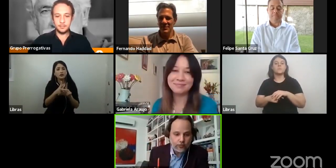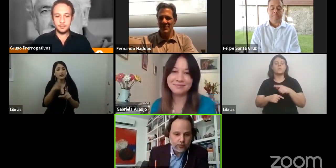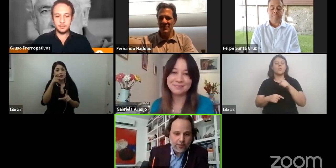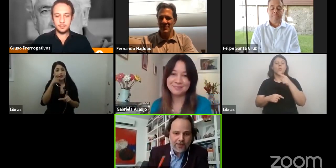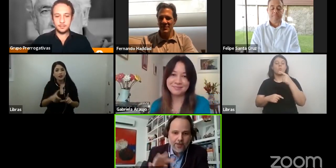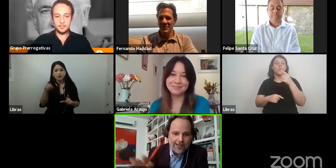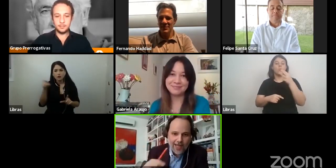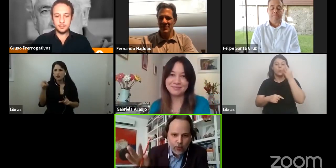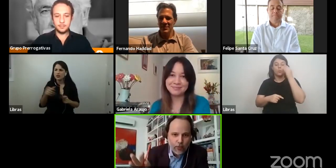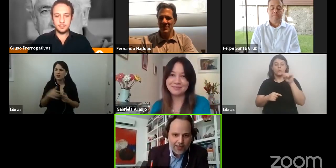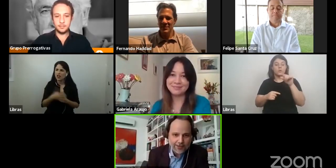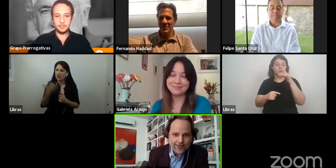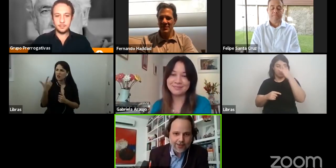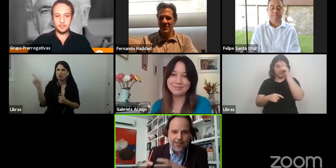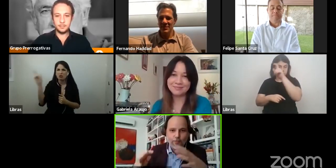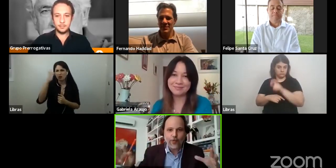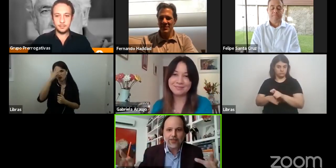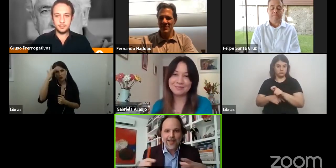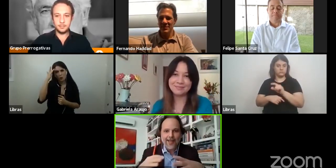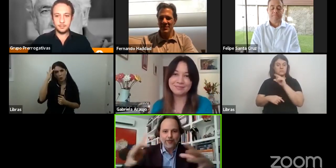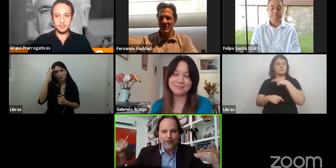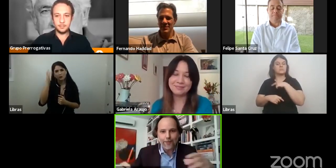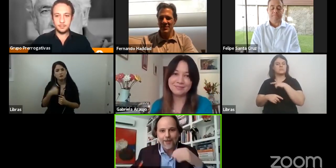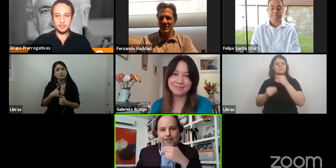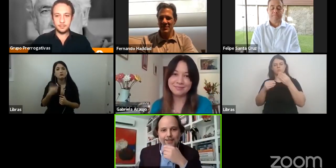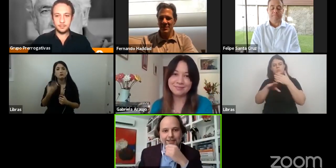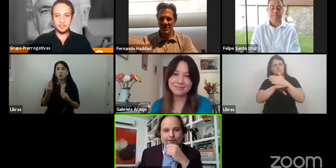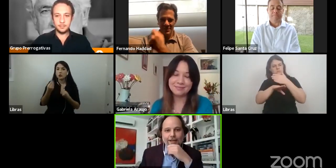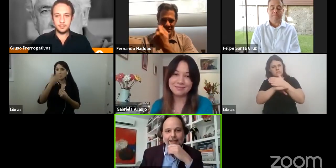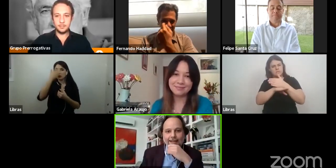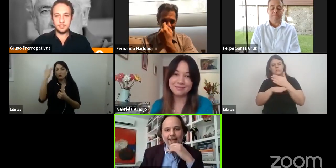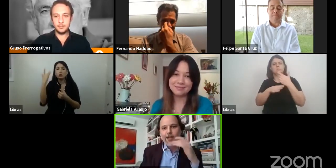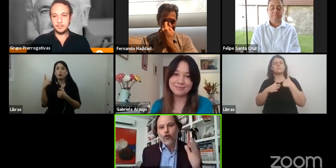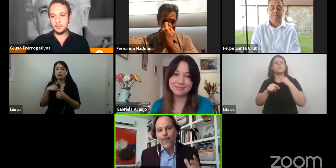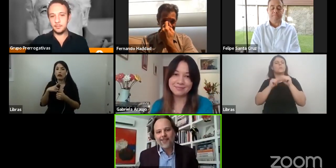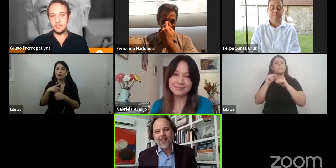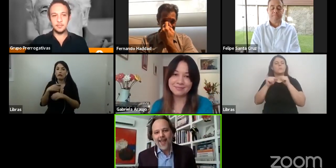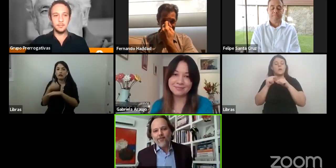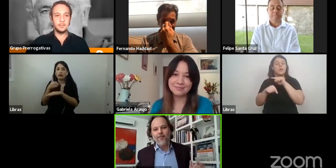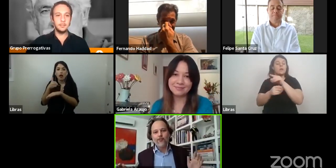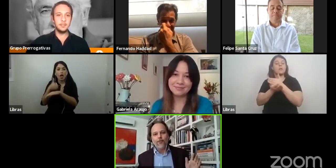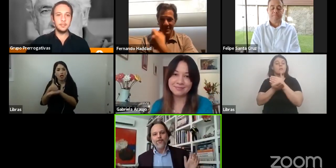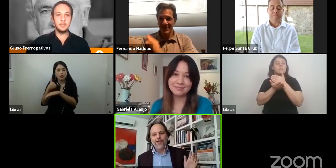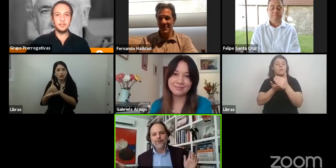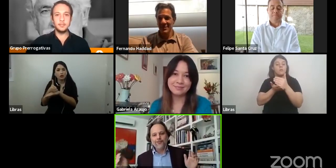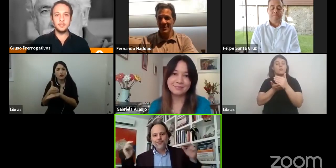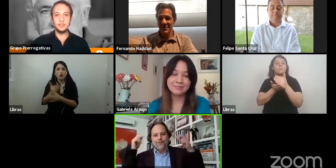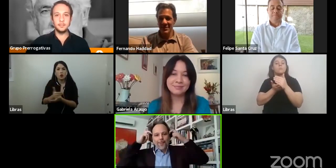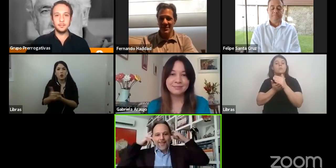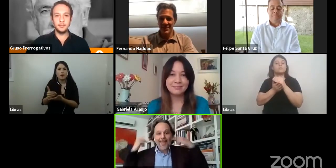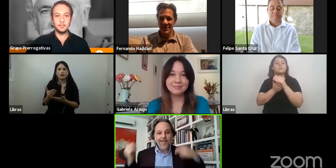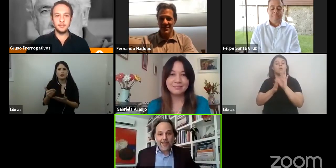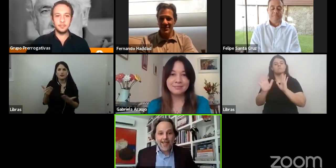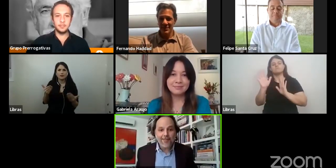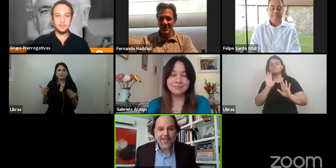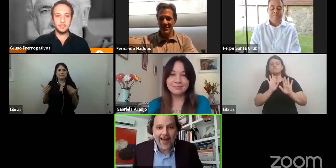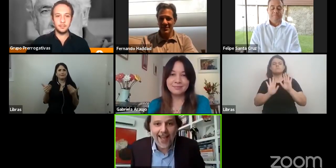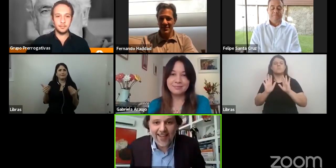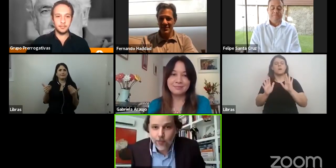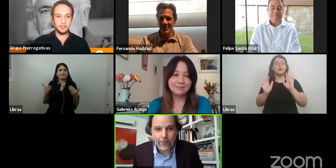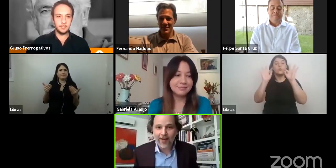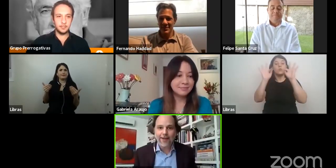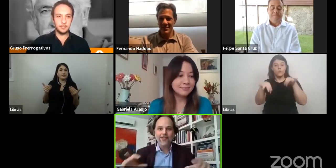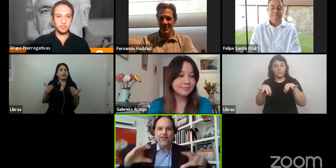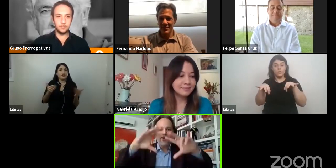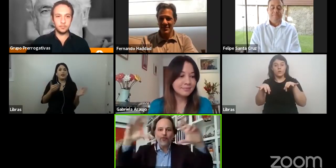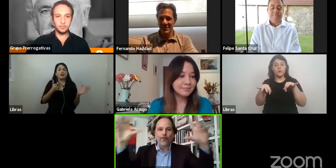com uma personalidade pública que tem muito acesso, muita penetração, e ele começa a live meio desconfiado. E ele termina a